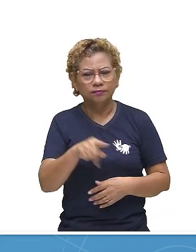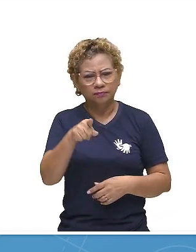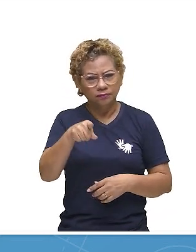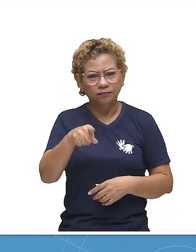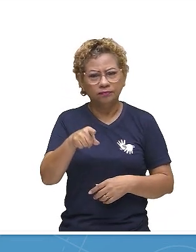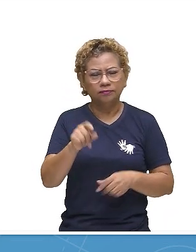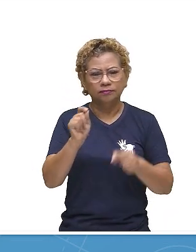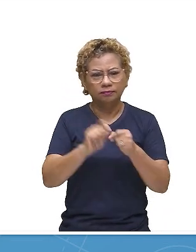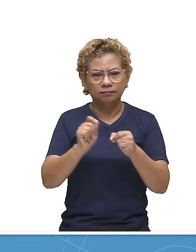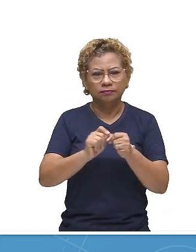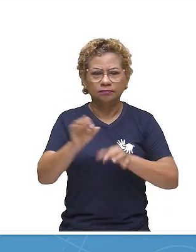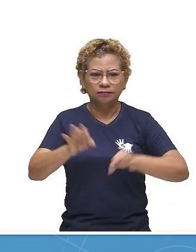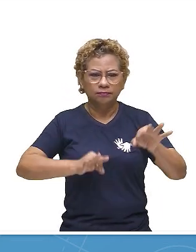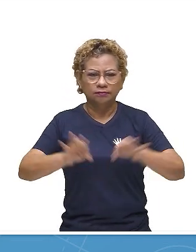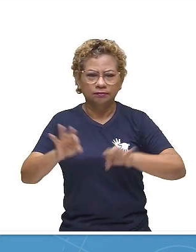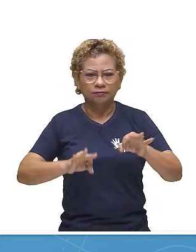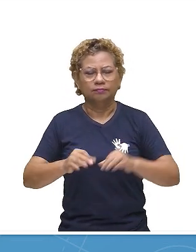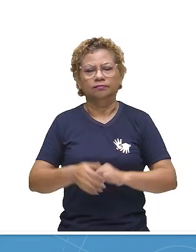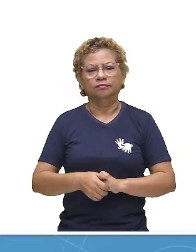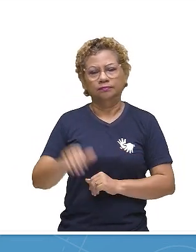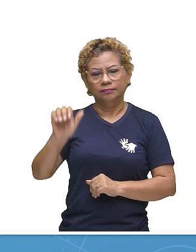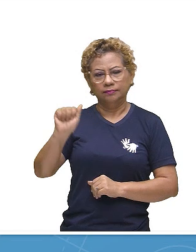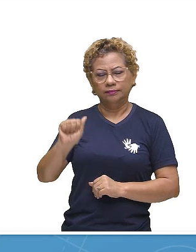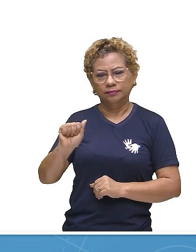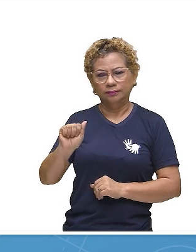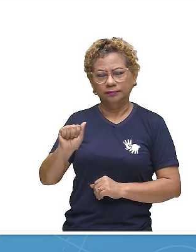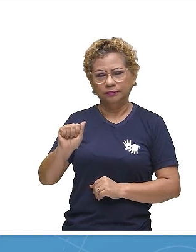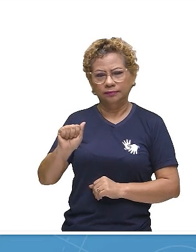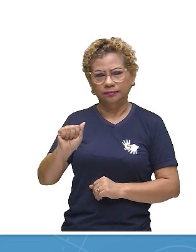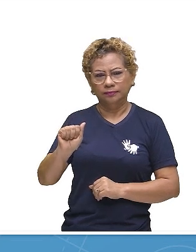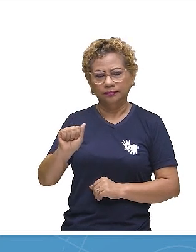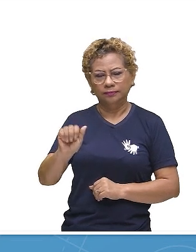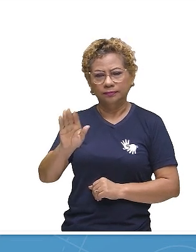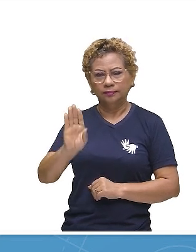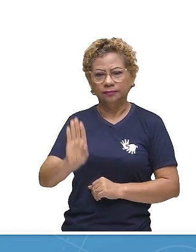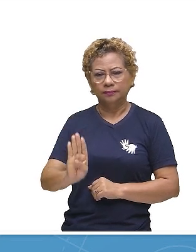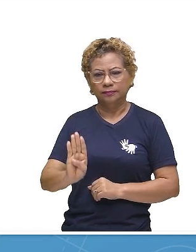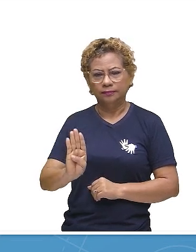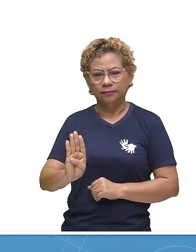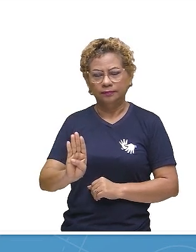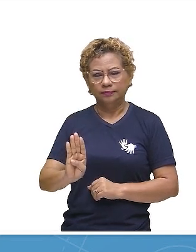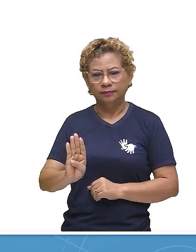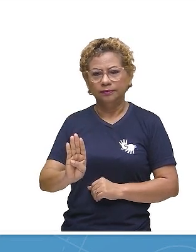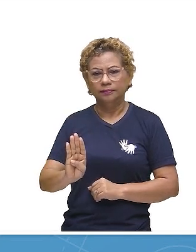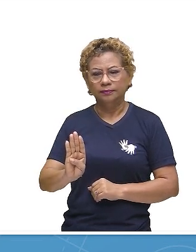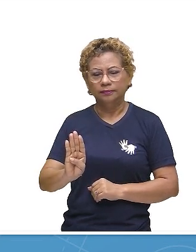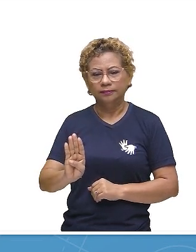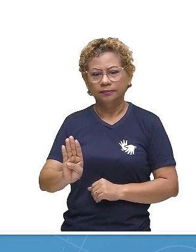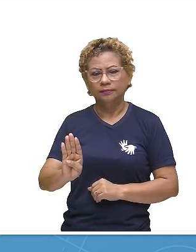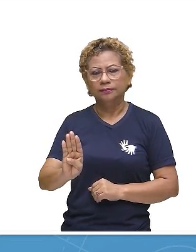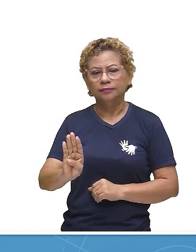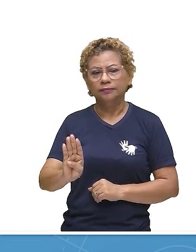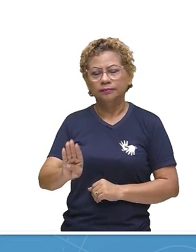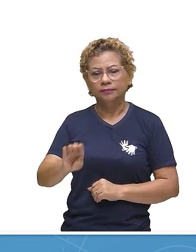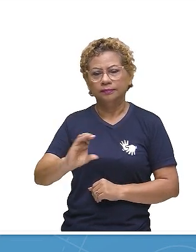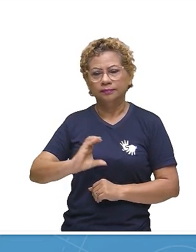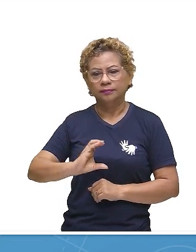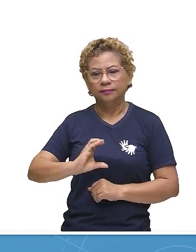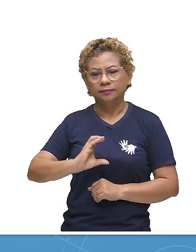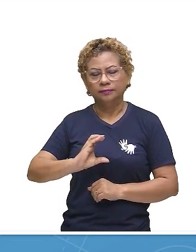seguir. Aí eu tenho na letra A, x ao quadrado igual a 25. Letra B, x ao quadrado igual